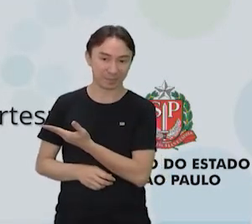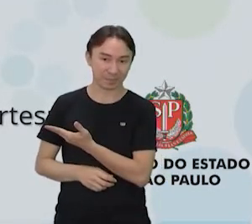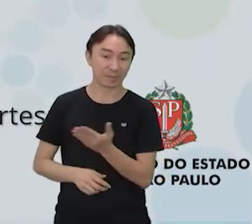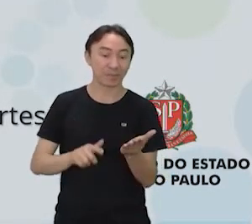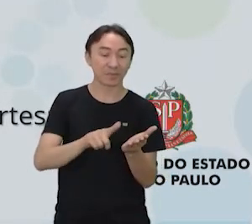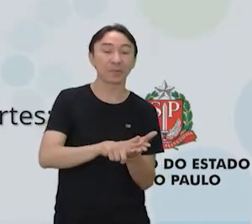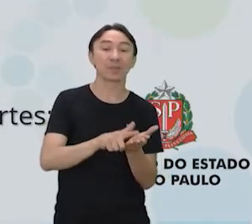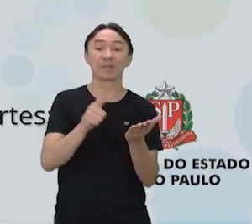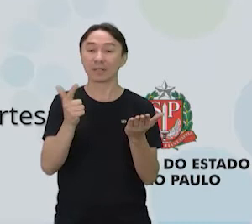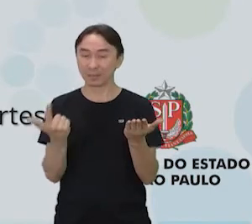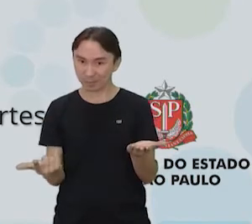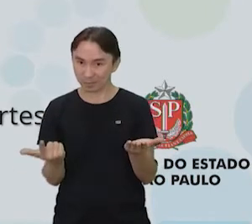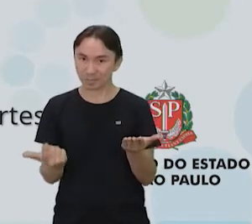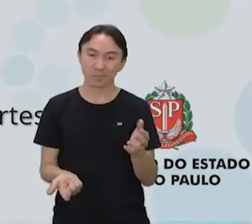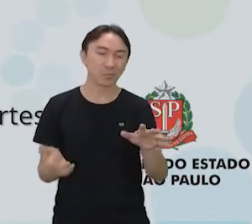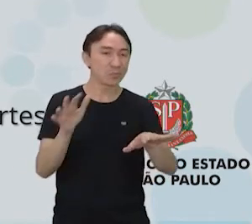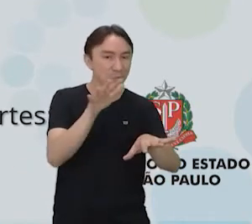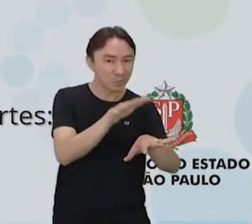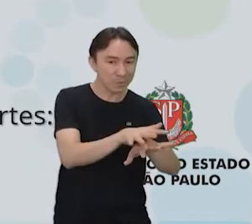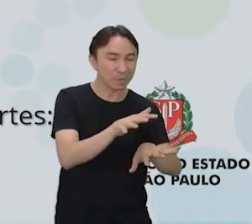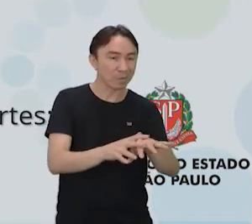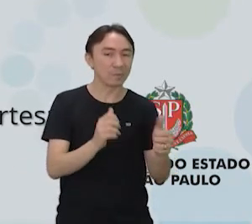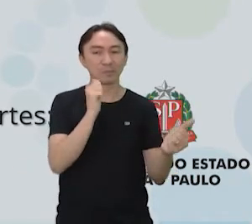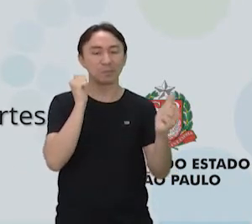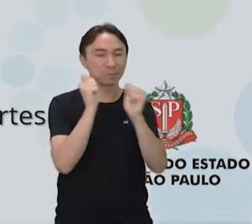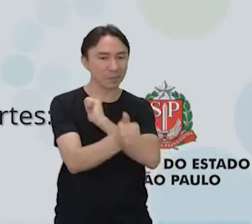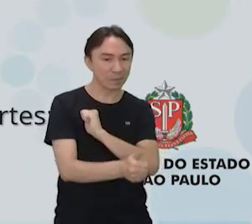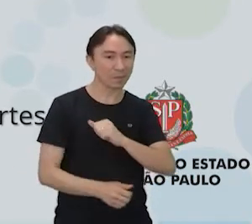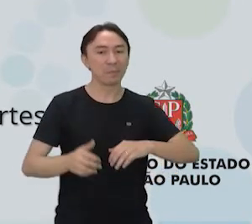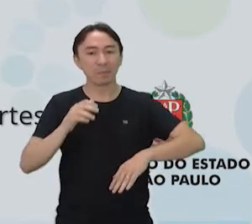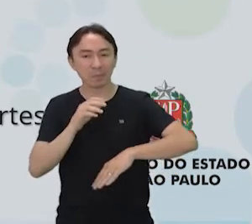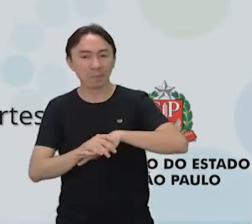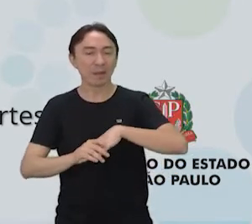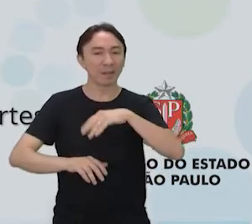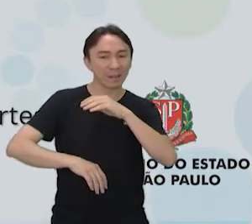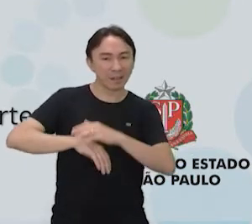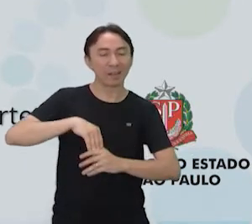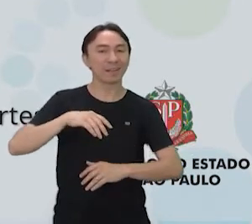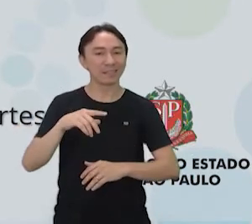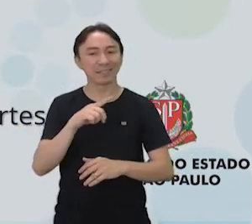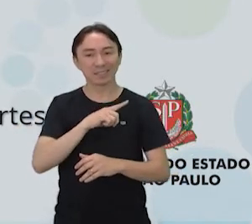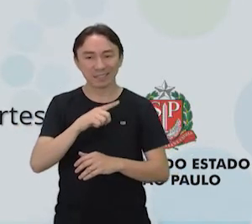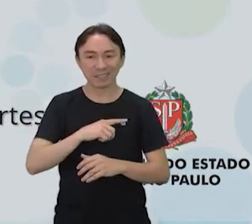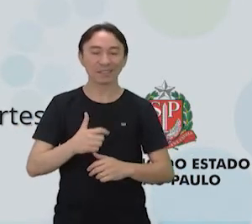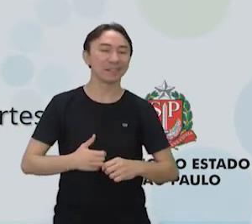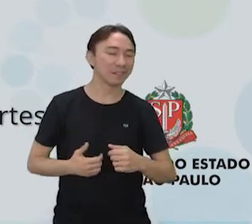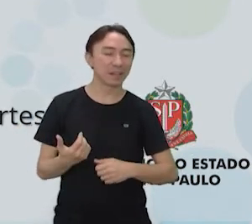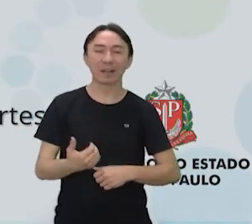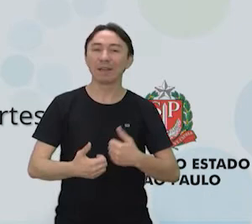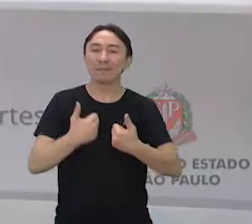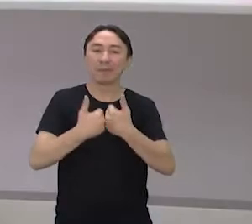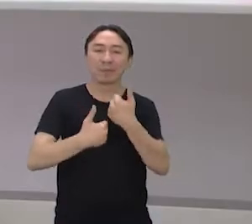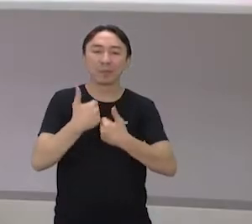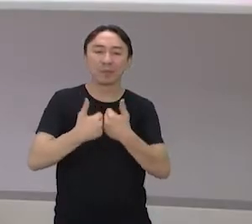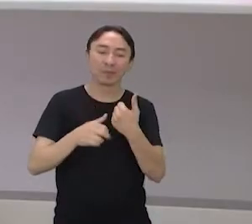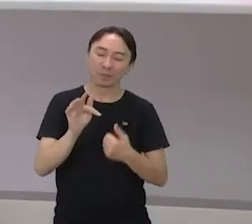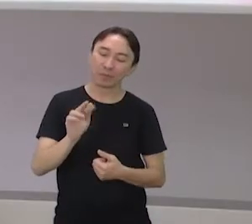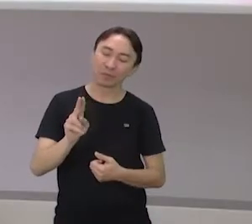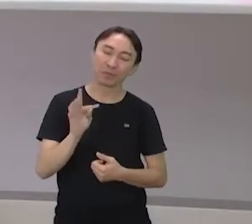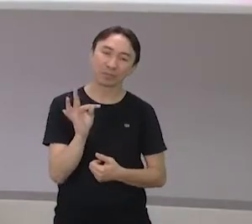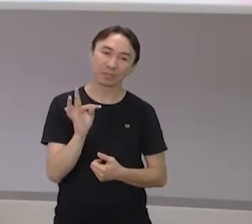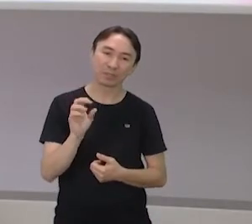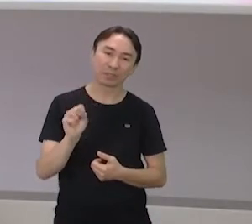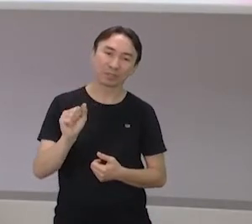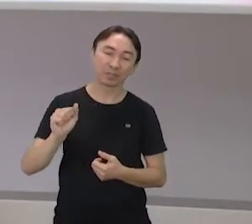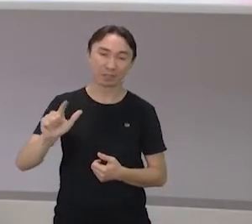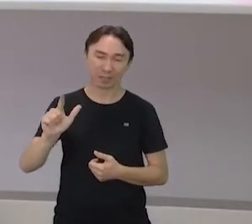nos Esportes. Práticas e experimentações. O futsal, mídia e escola, eu estava acompanhada com o professor Mauro, professor